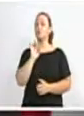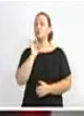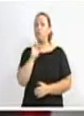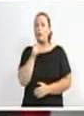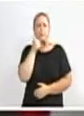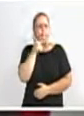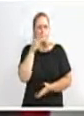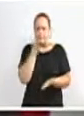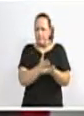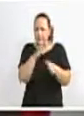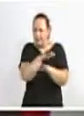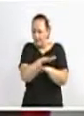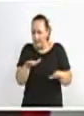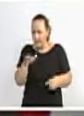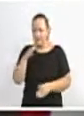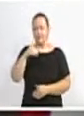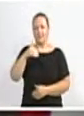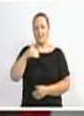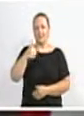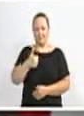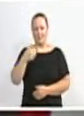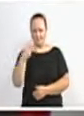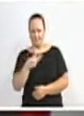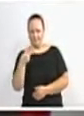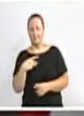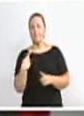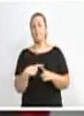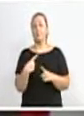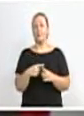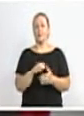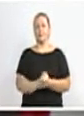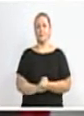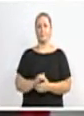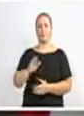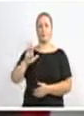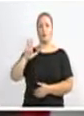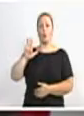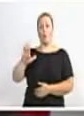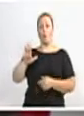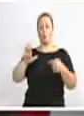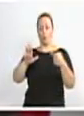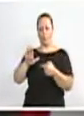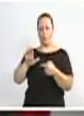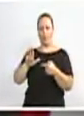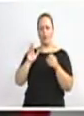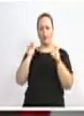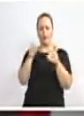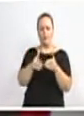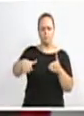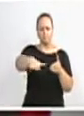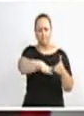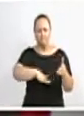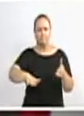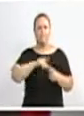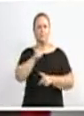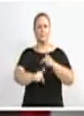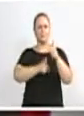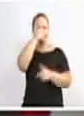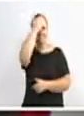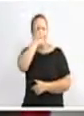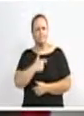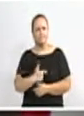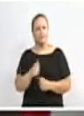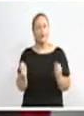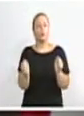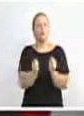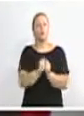13º salário no Brasil naquela época, porque o presidente Lula, o presidente dos trabalhadores, através da mensagem